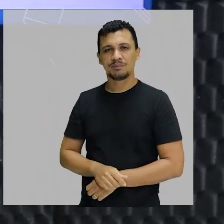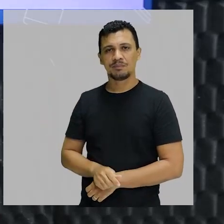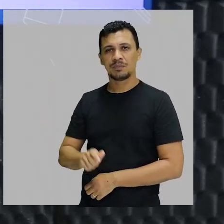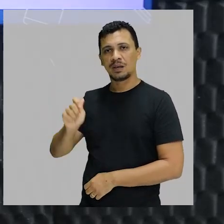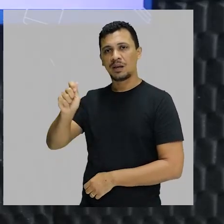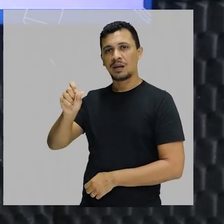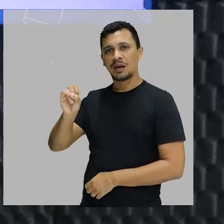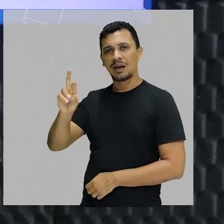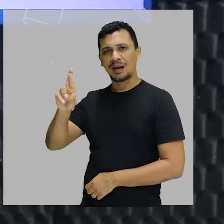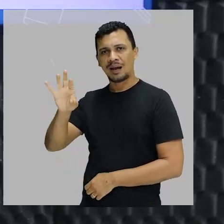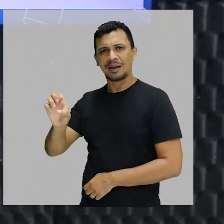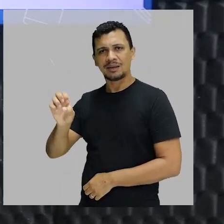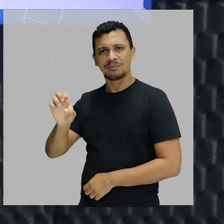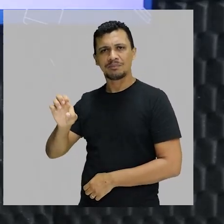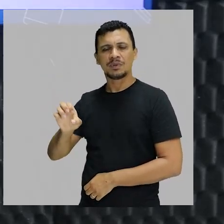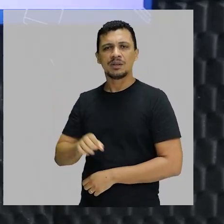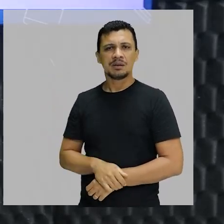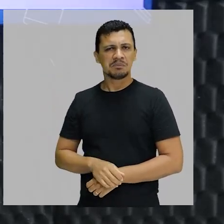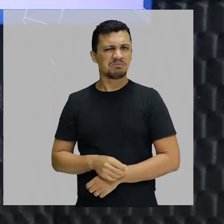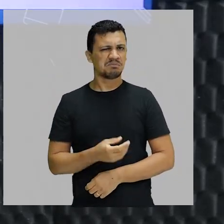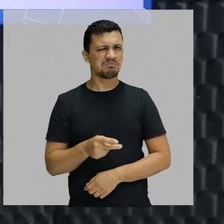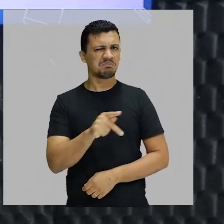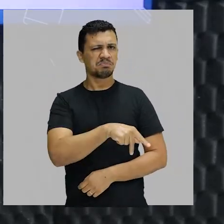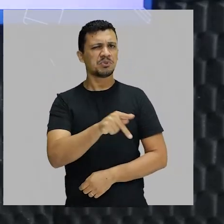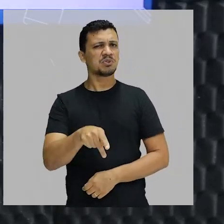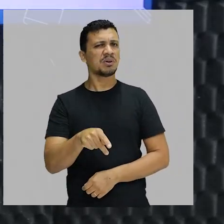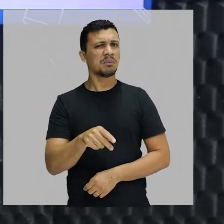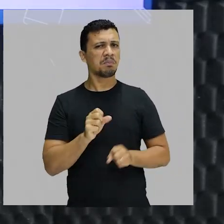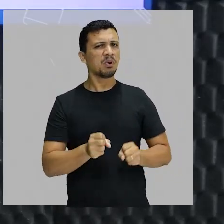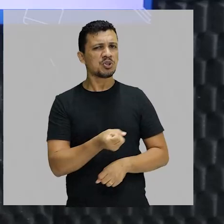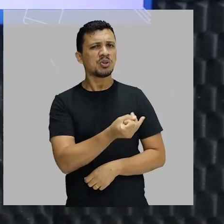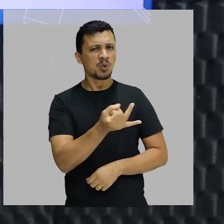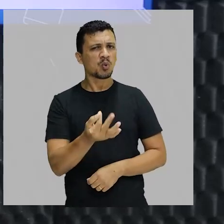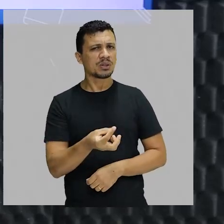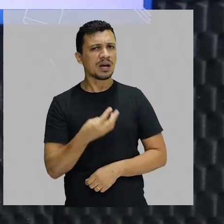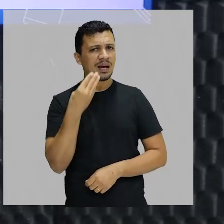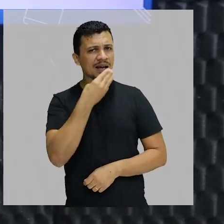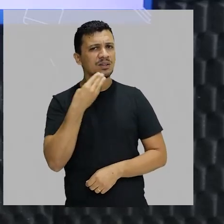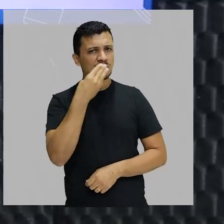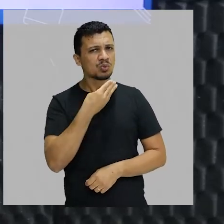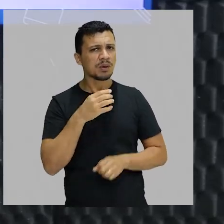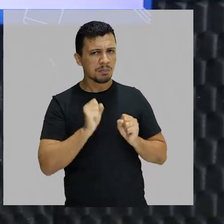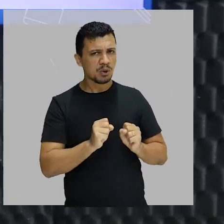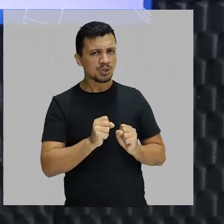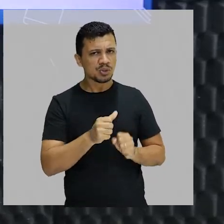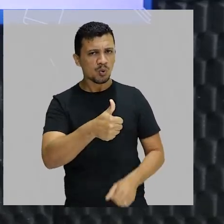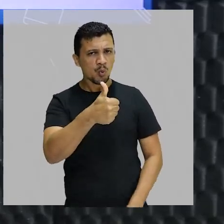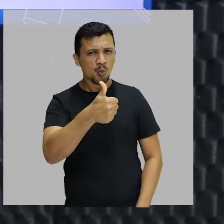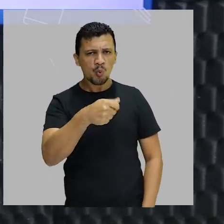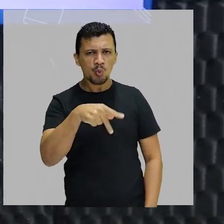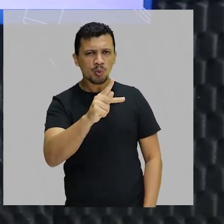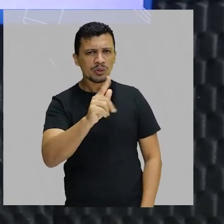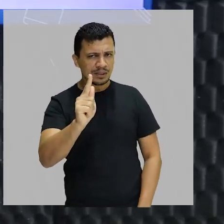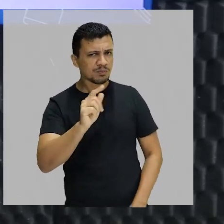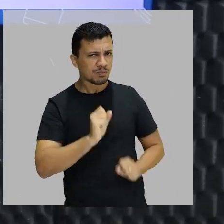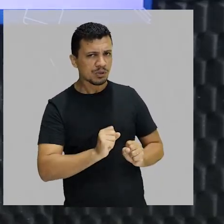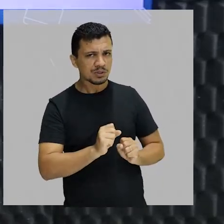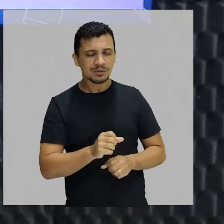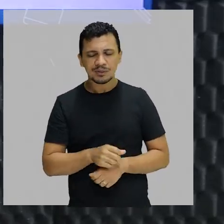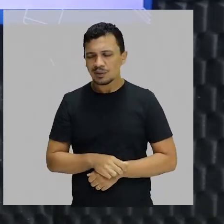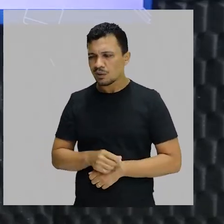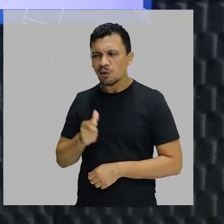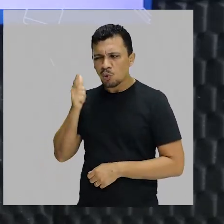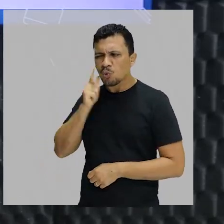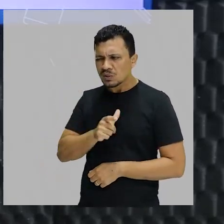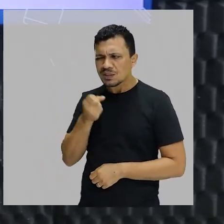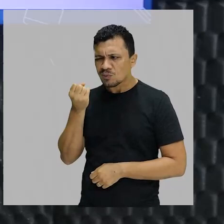A gente pode até contabilizar, professora, a gente não contabiliza o açúcar, 1 quilo de açúcar, mas você consegue contar quantos grãos tem